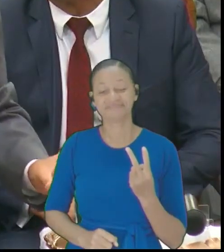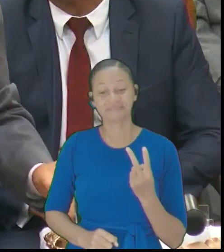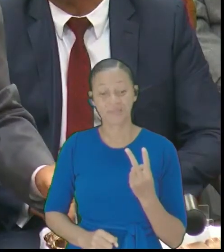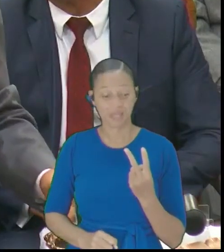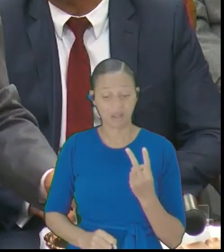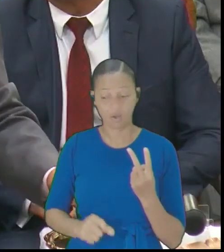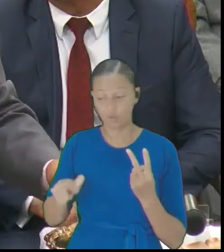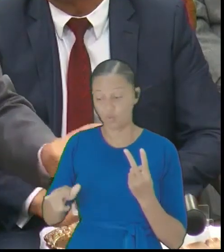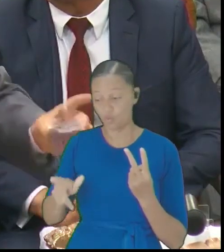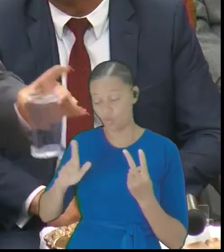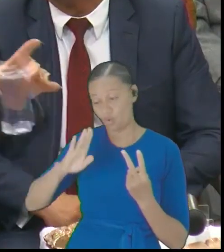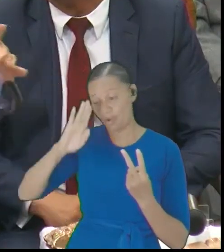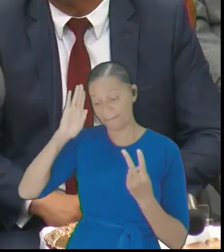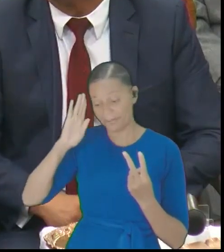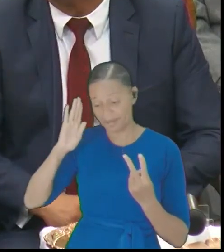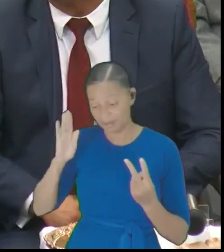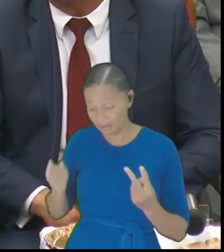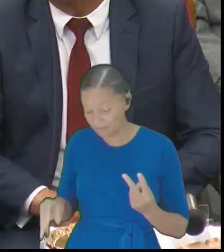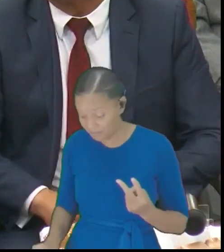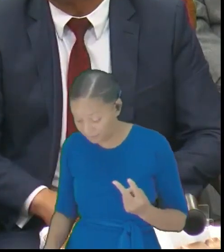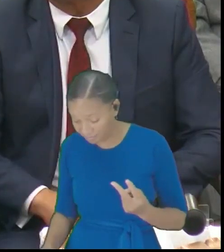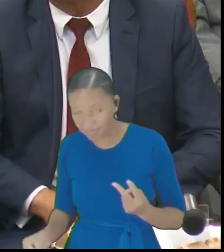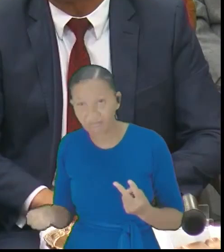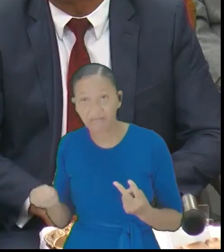Ou ele pegava aquele pedaço de orelha,